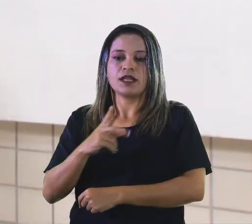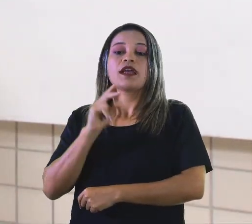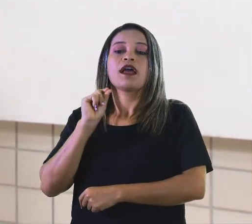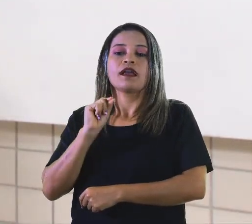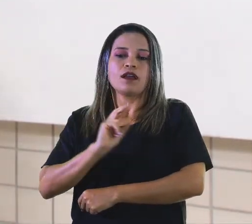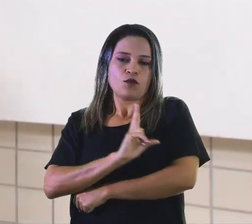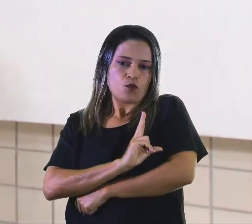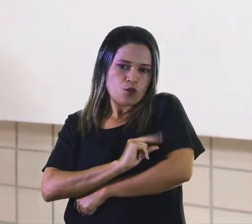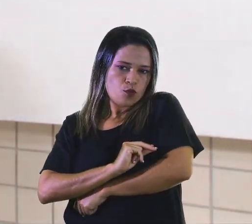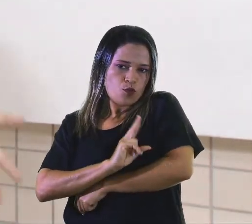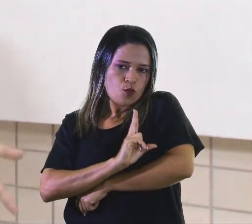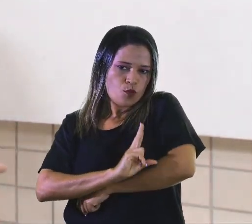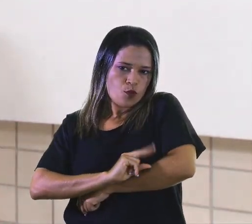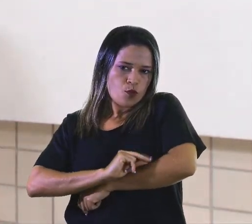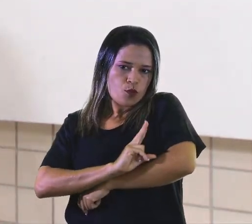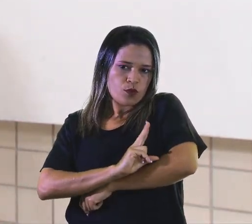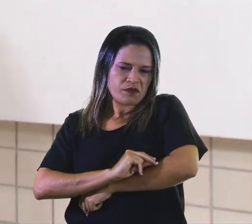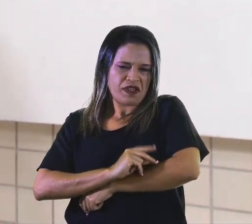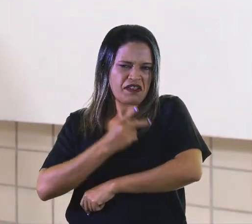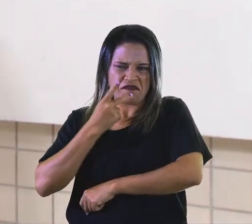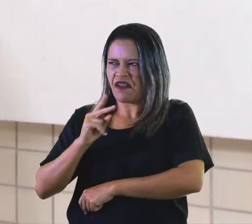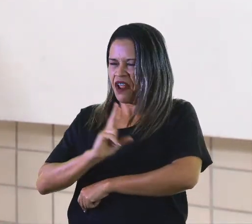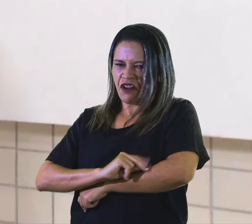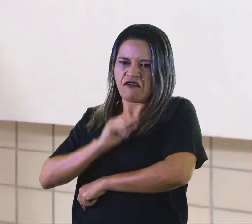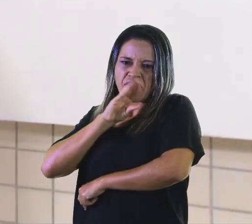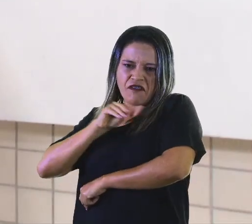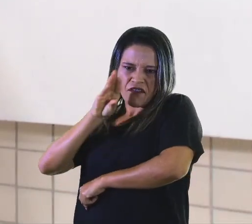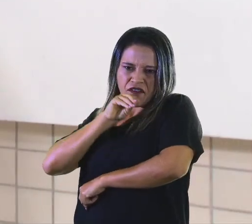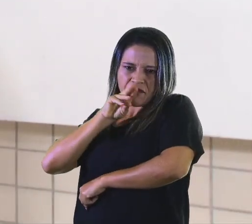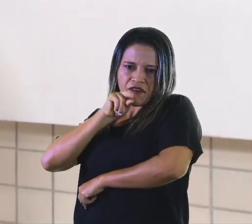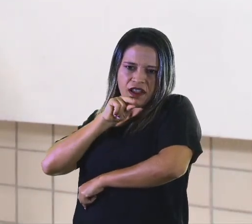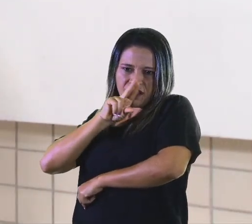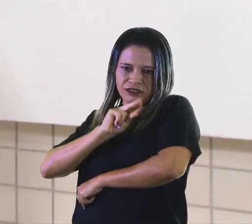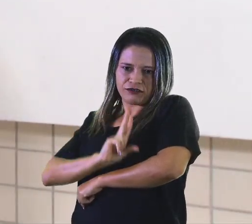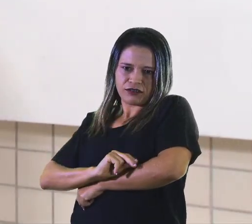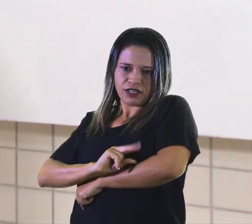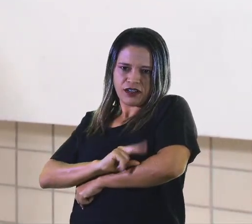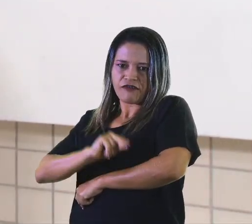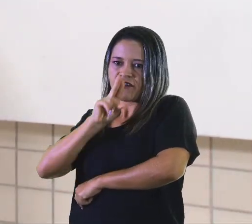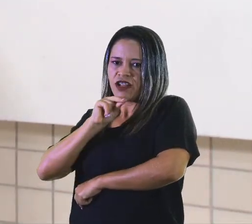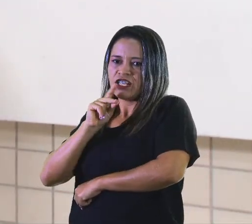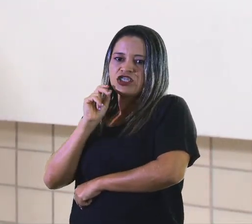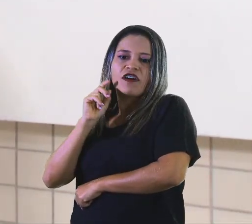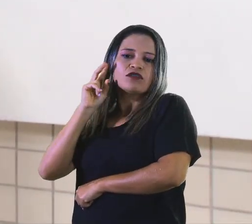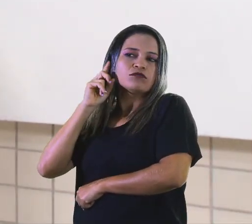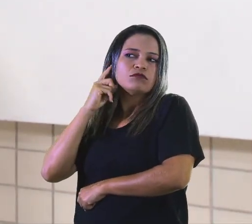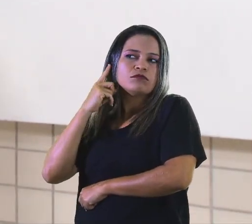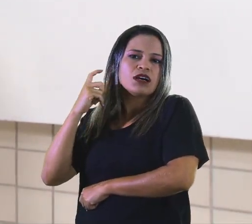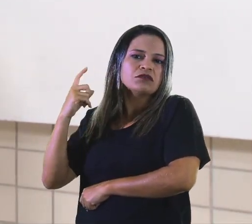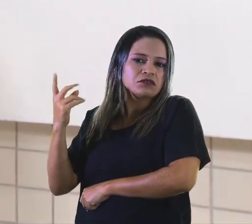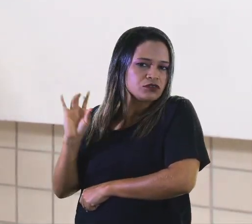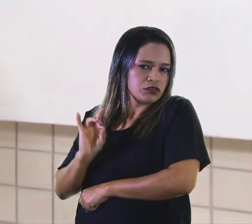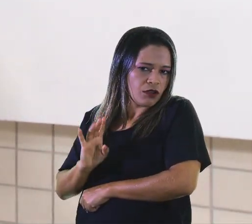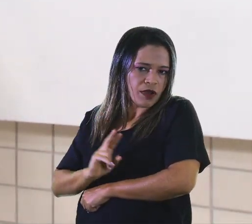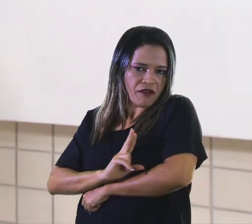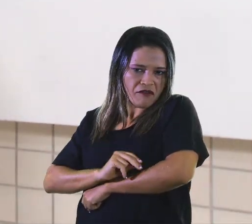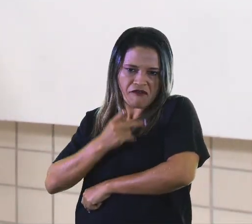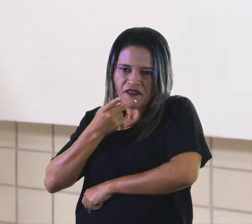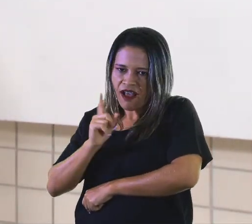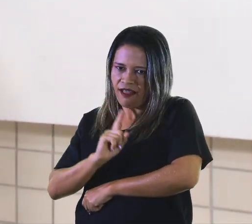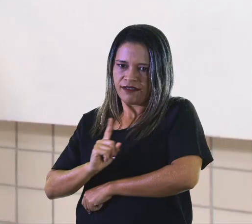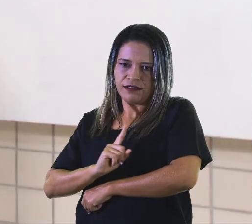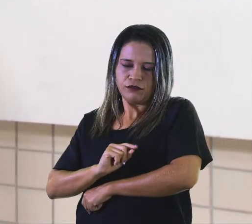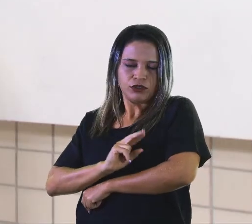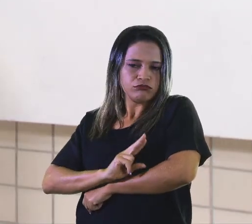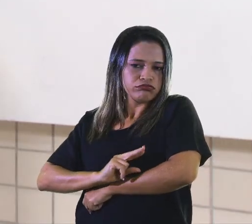né? Porque a gente não vê grilo falando por aí, não é verdade? Ele apenas faz aquele barulhinho ali que nos incomoda, mas falar não